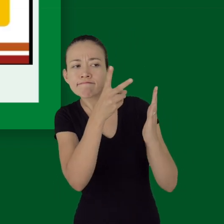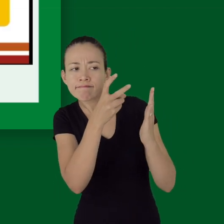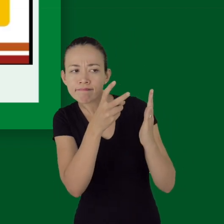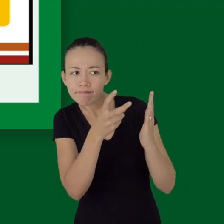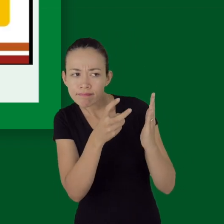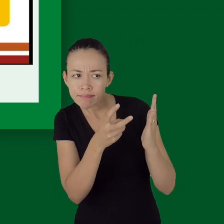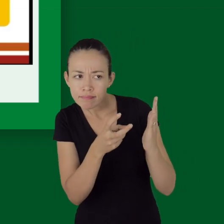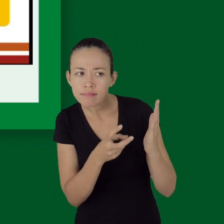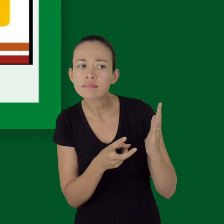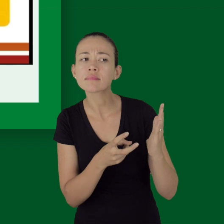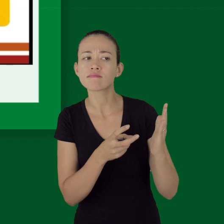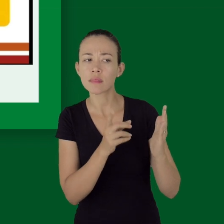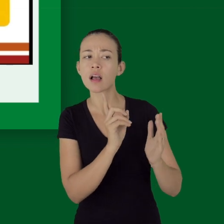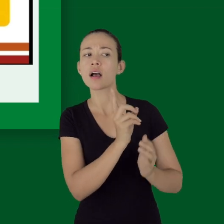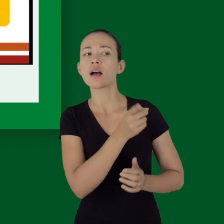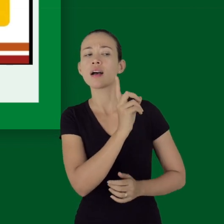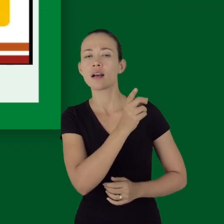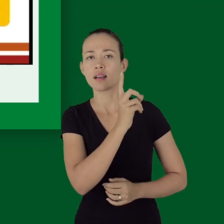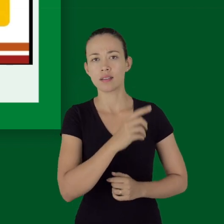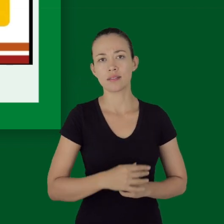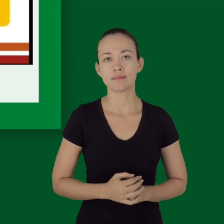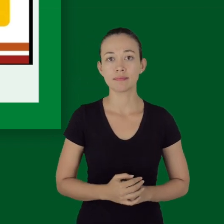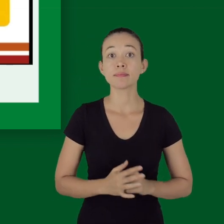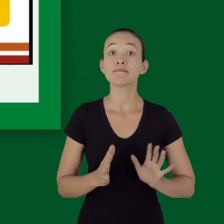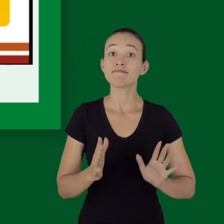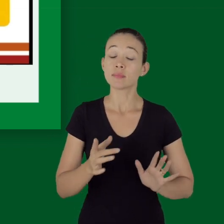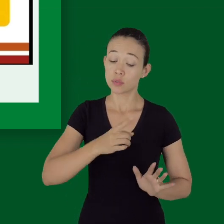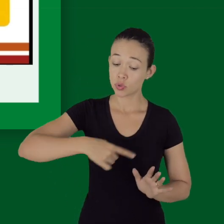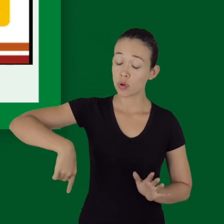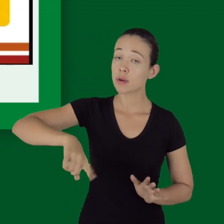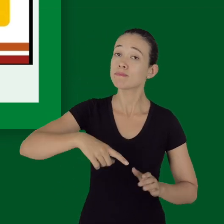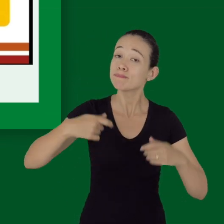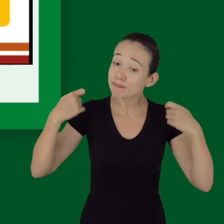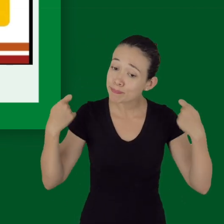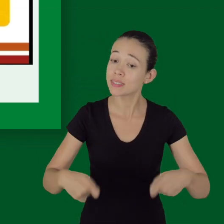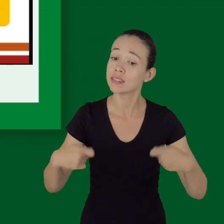essa interpretação. O que eu não posso deixar de fazer?